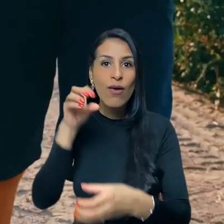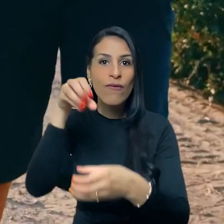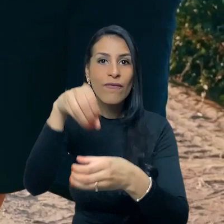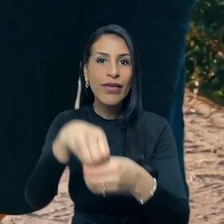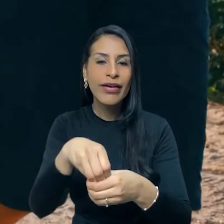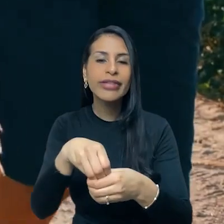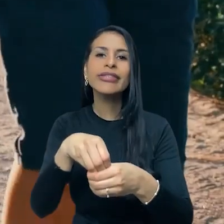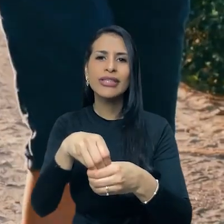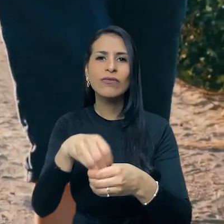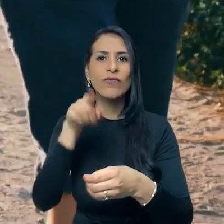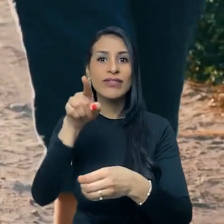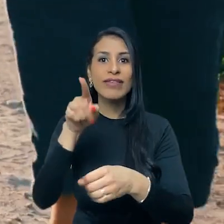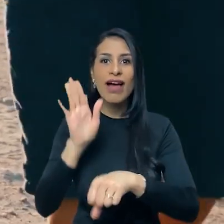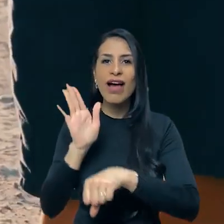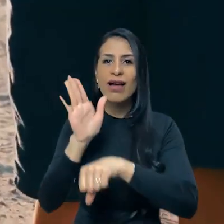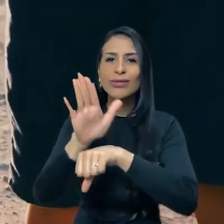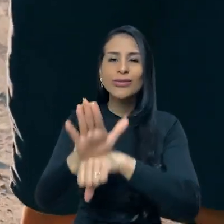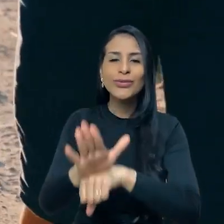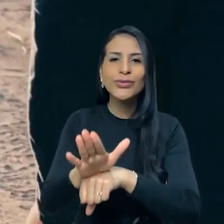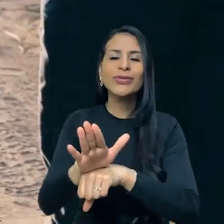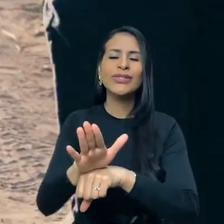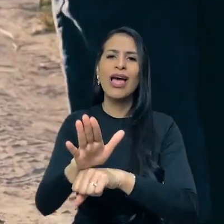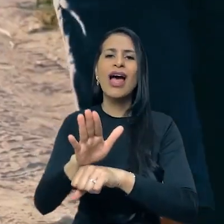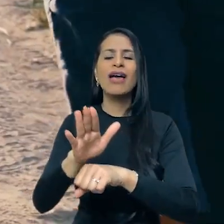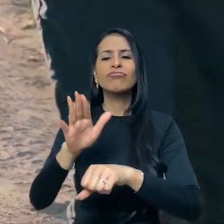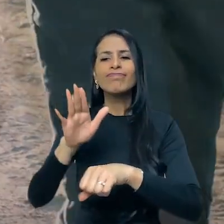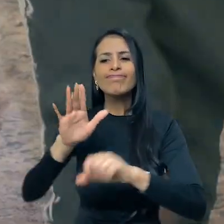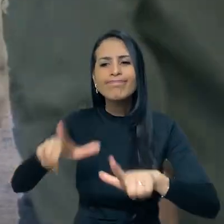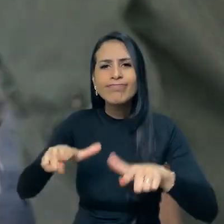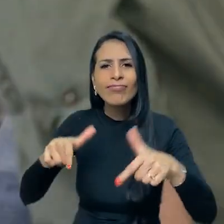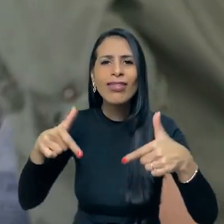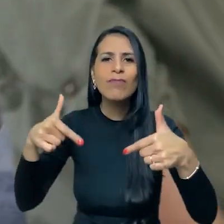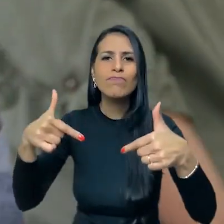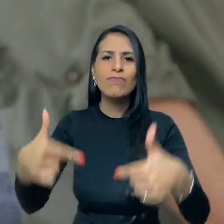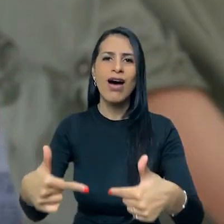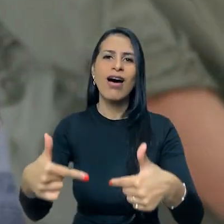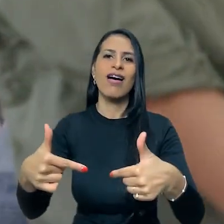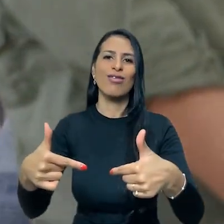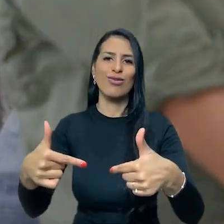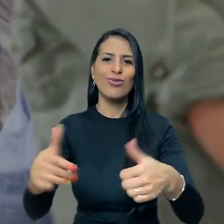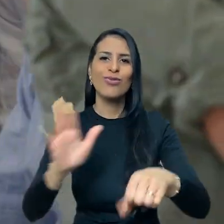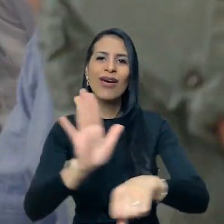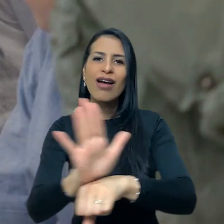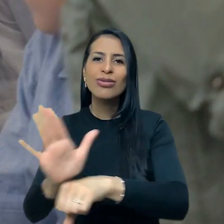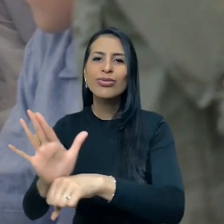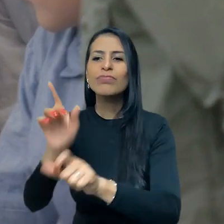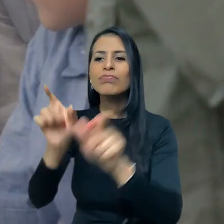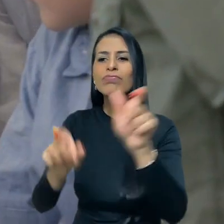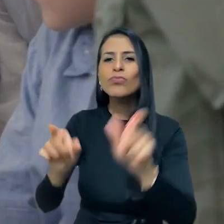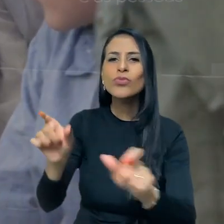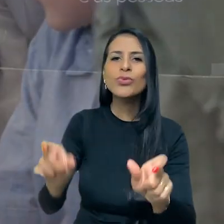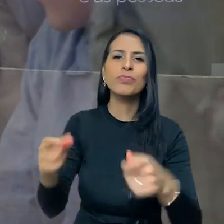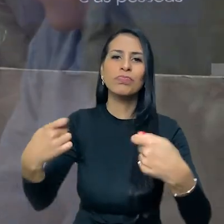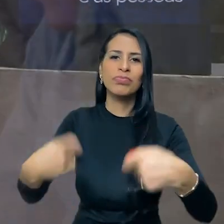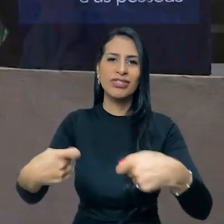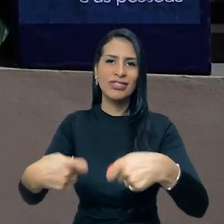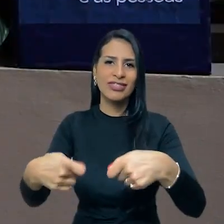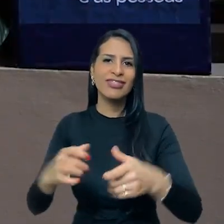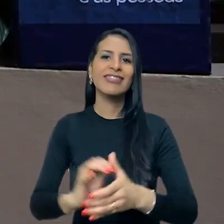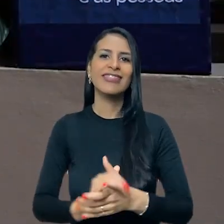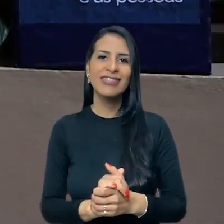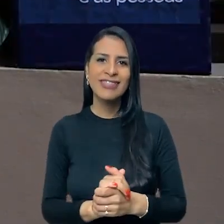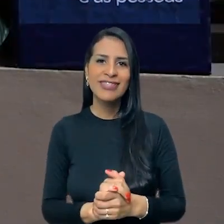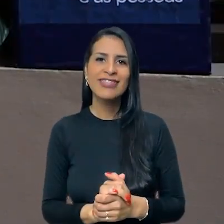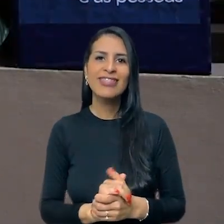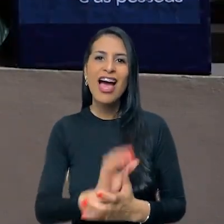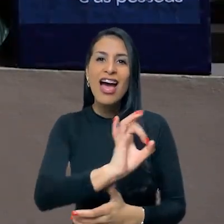você contribui para promover ações que ajudam as pessoas em suas necessidades.